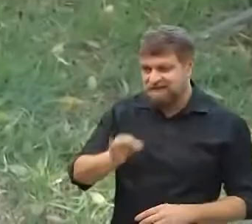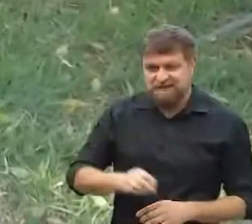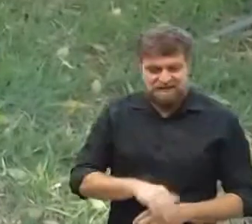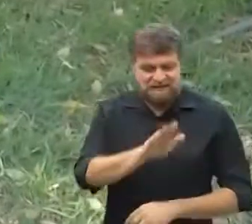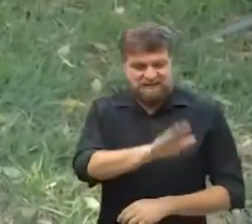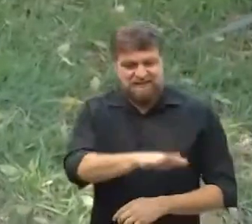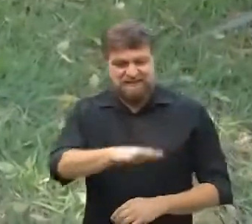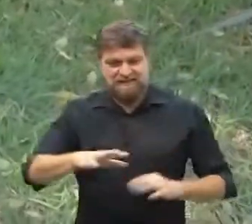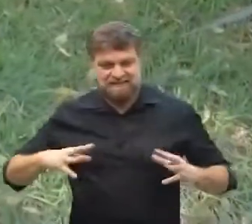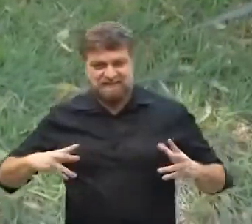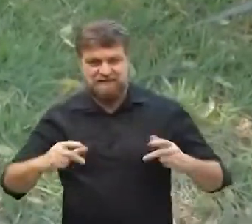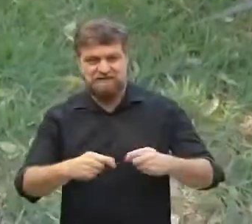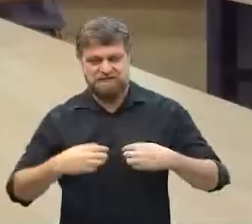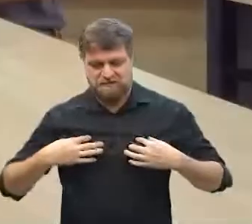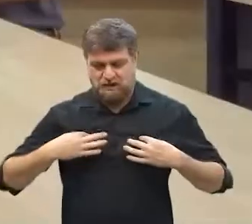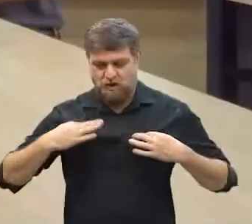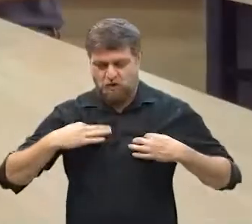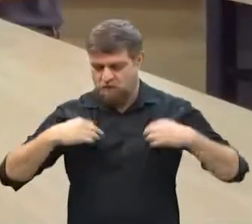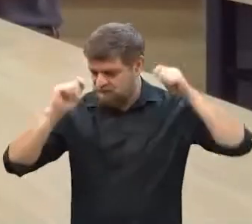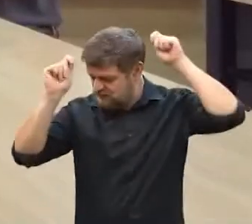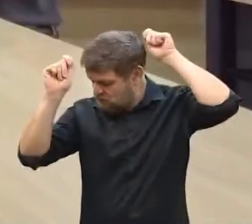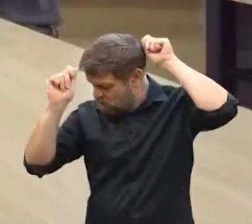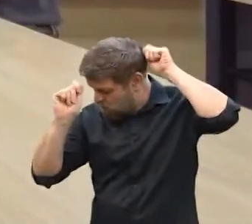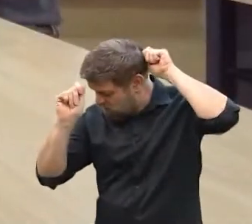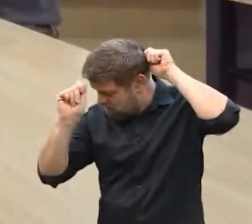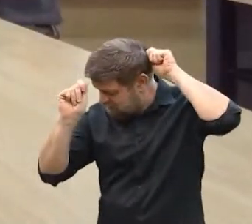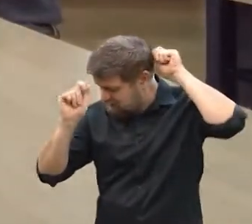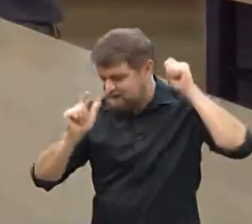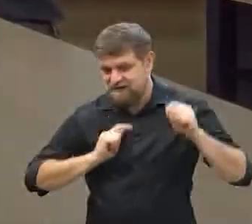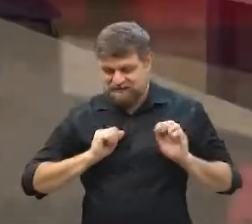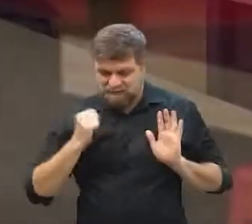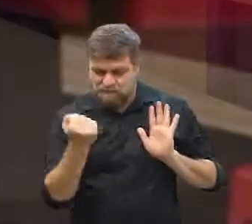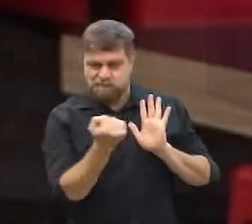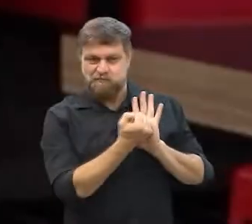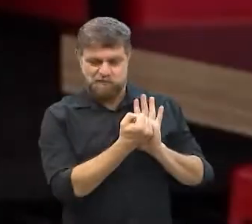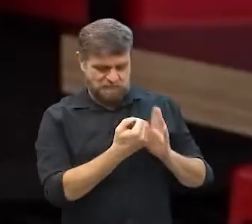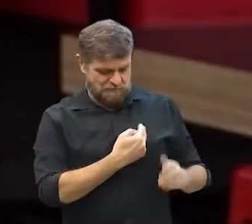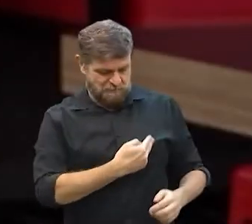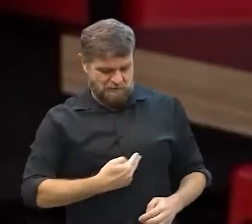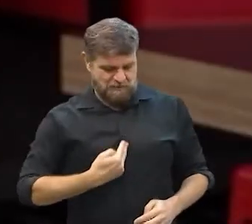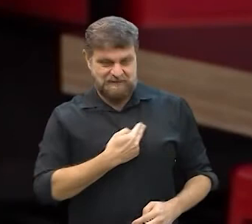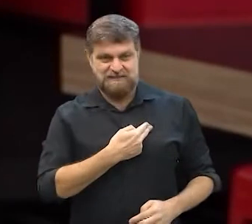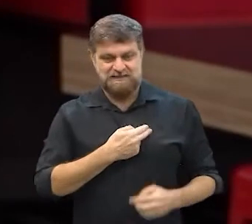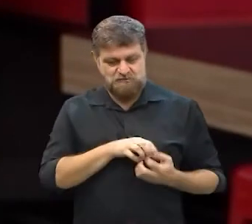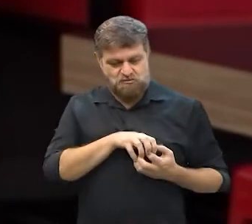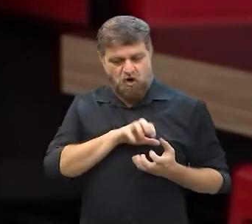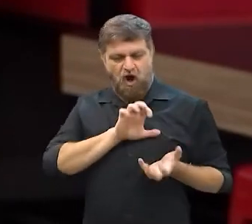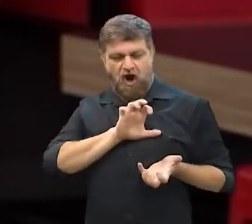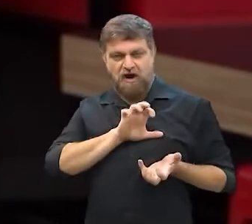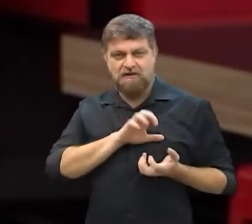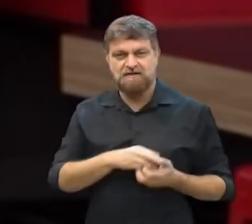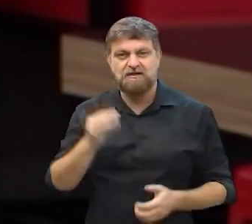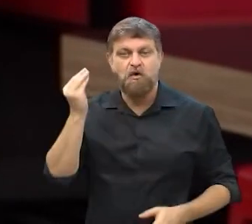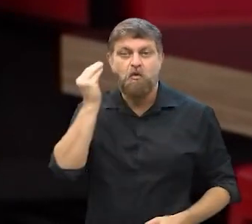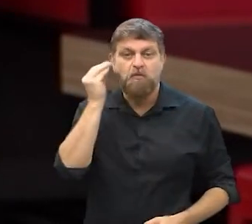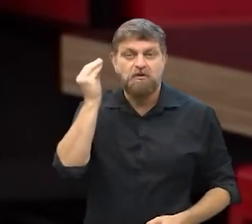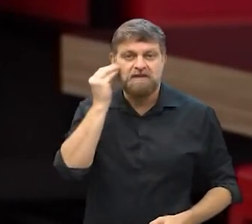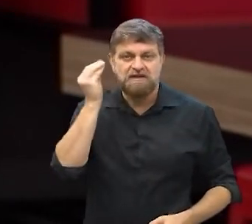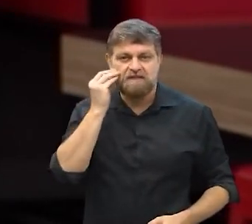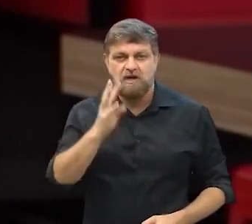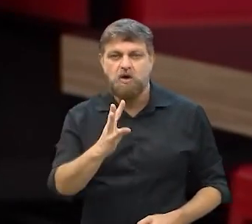as crianças têm camiseta, boné, né, adereços de dinossauros. Essa é a oportunidade